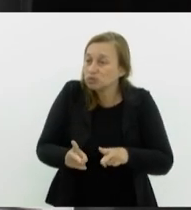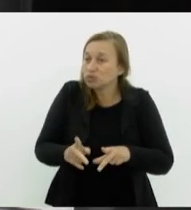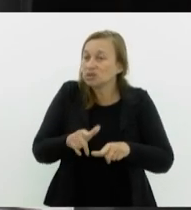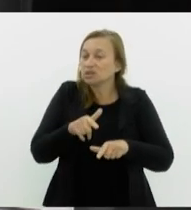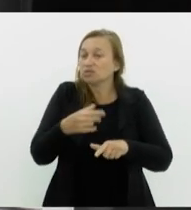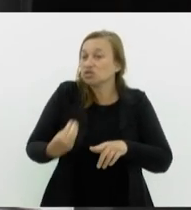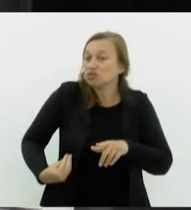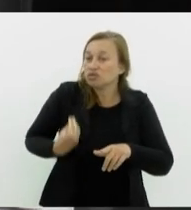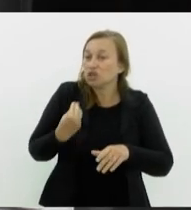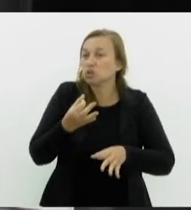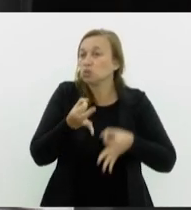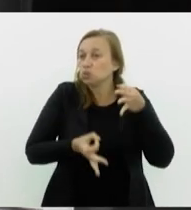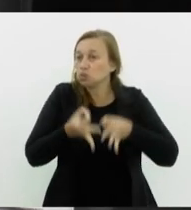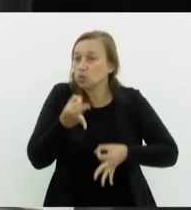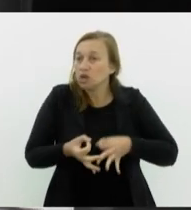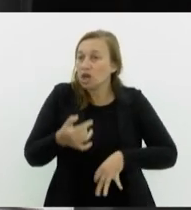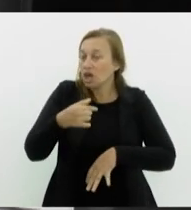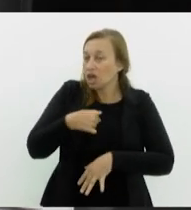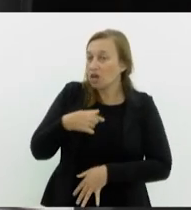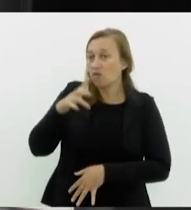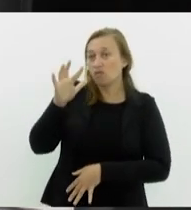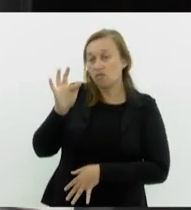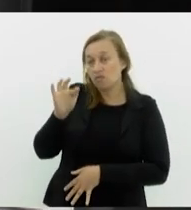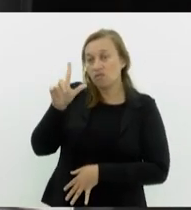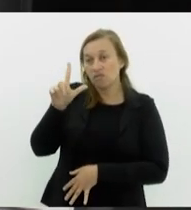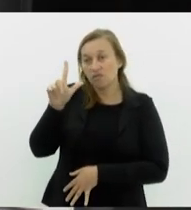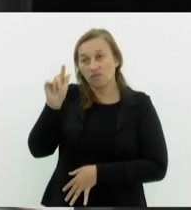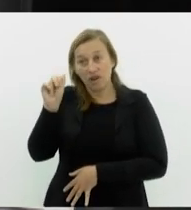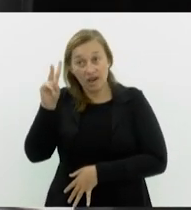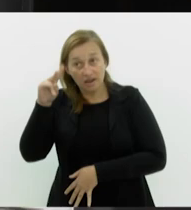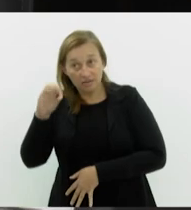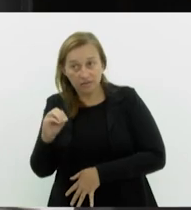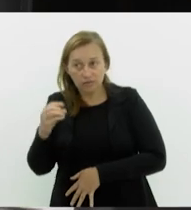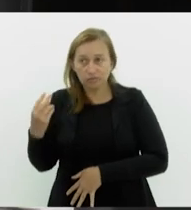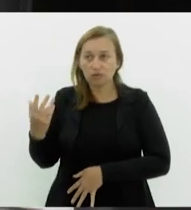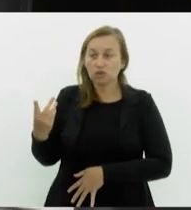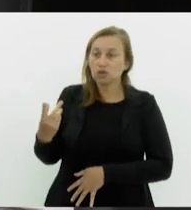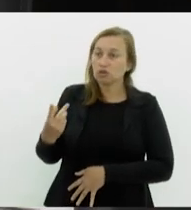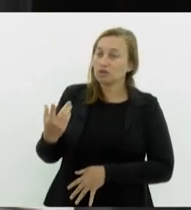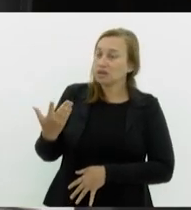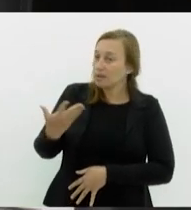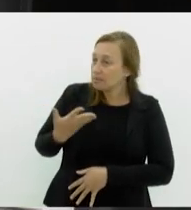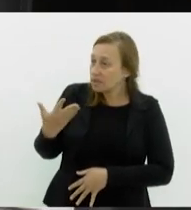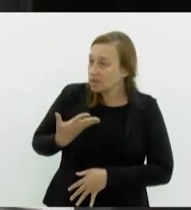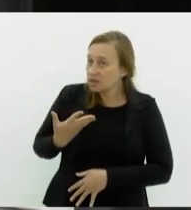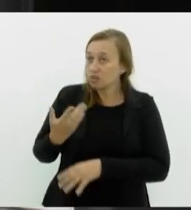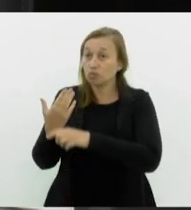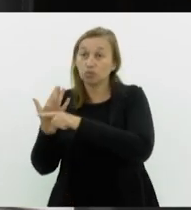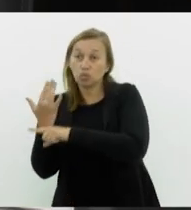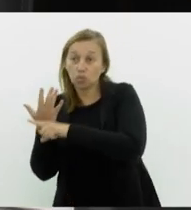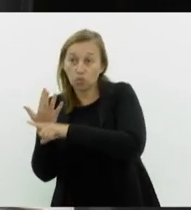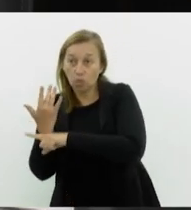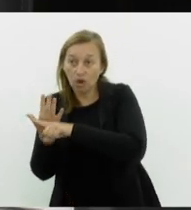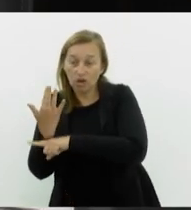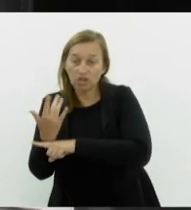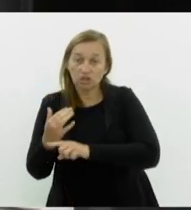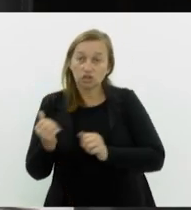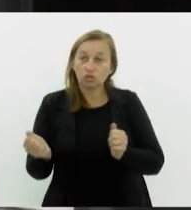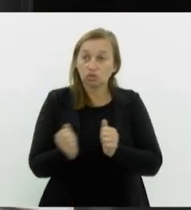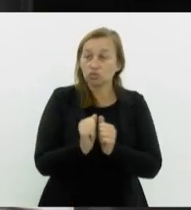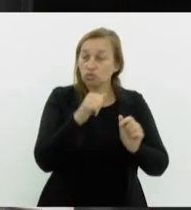jurídica. Tanto eu quanto Flávio fomos colegas de UERJ, do